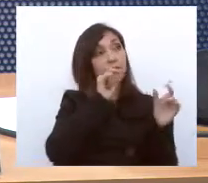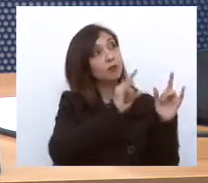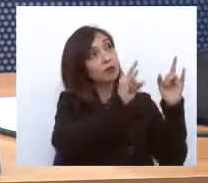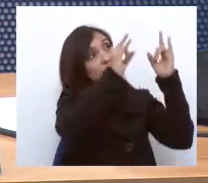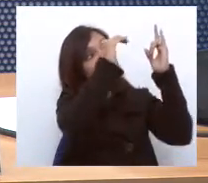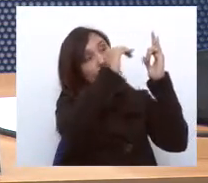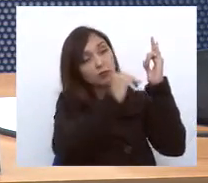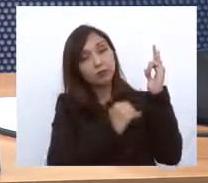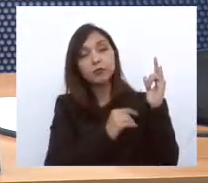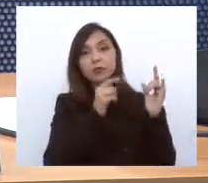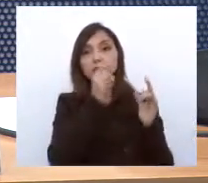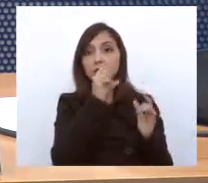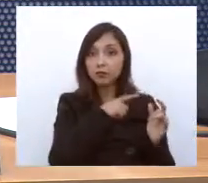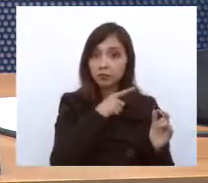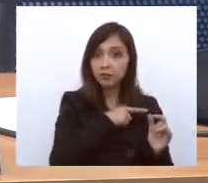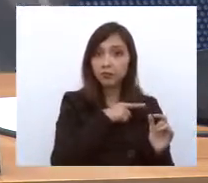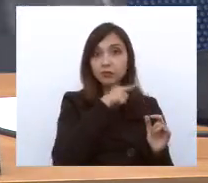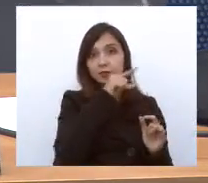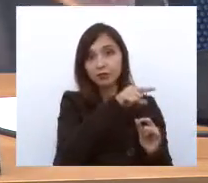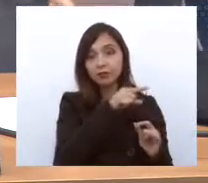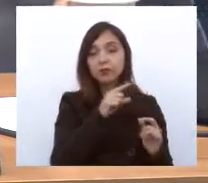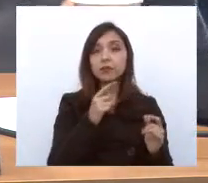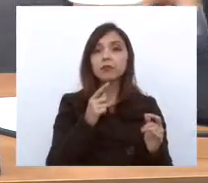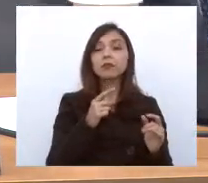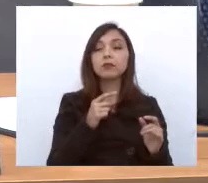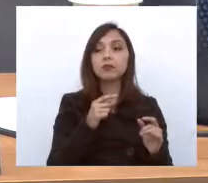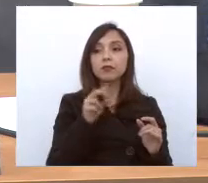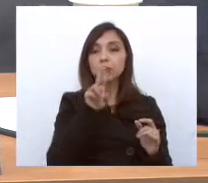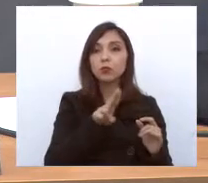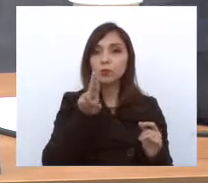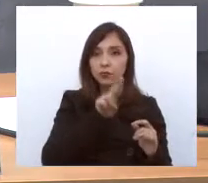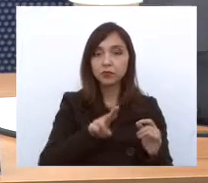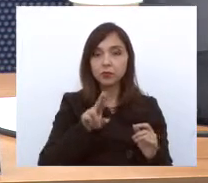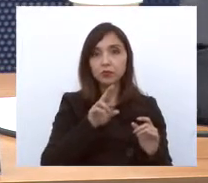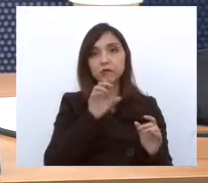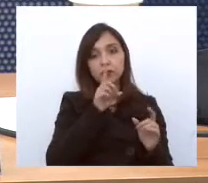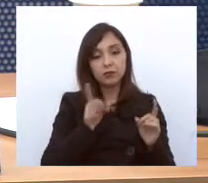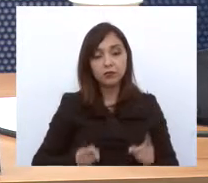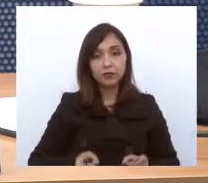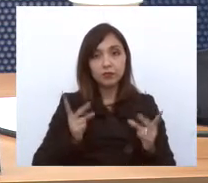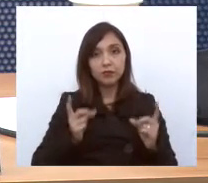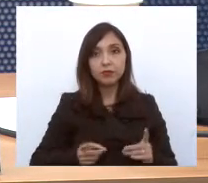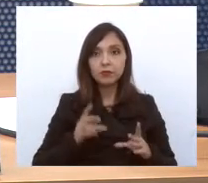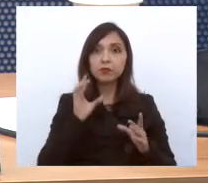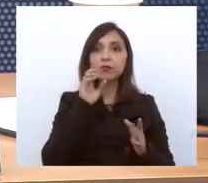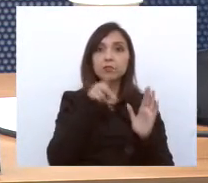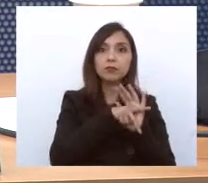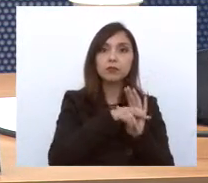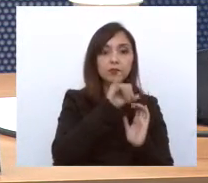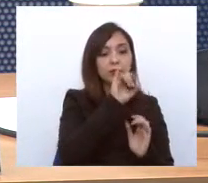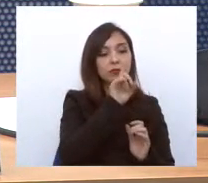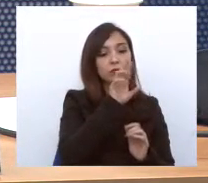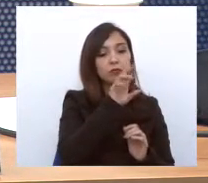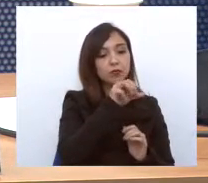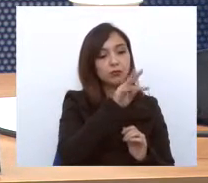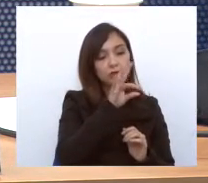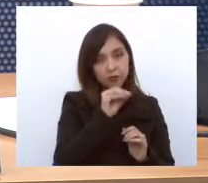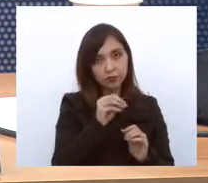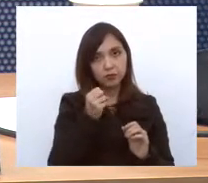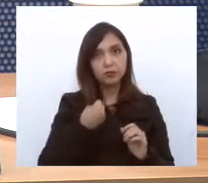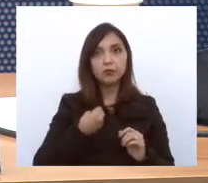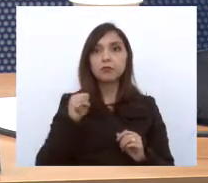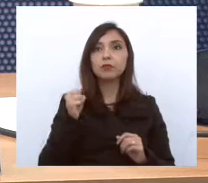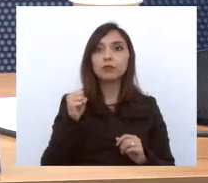de submedidores, ficando por conta de usuário somente a despesa referente ao custo do hidrômetro. Artigo 8º.